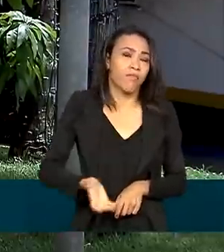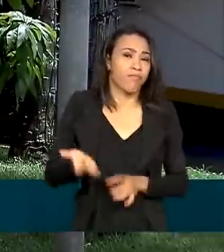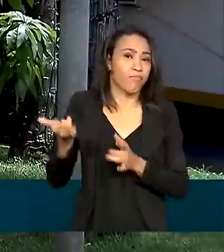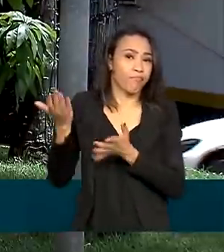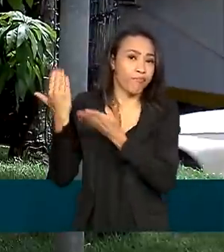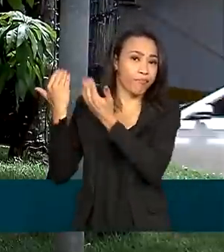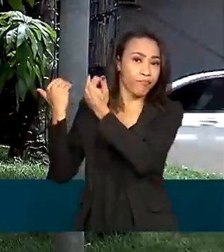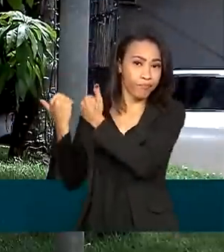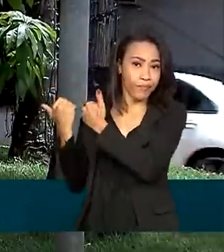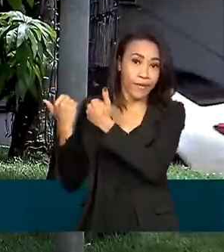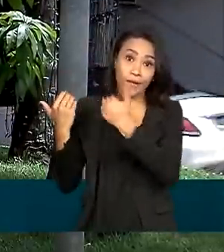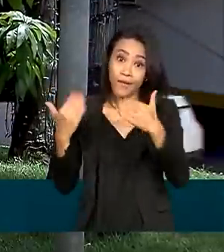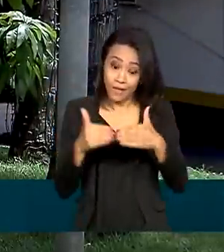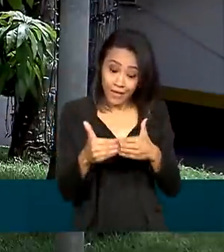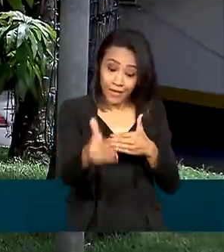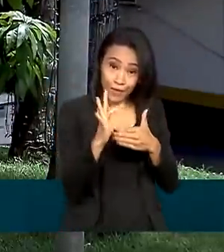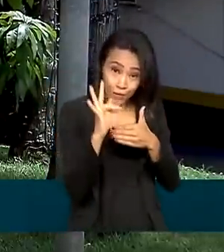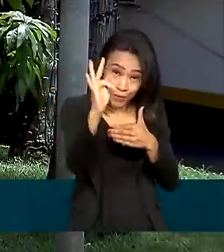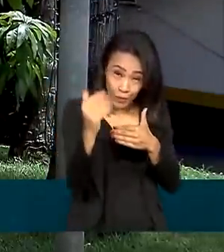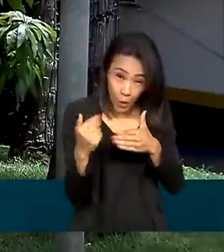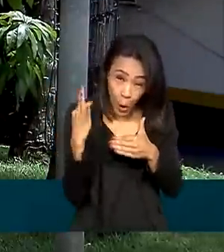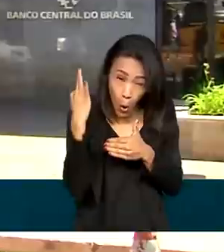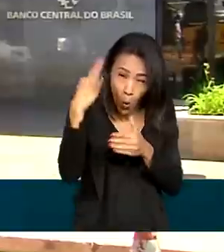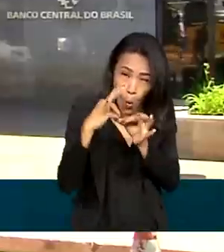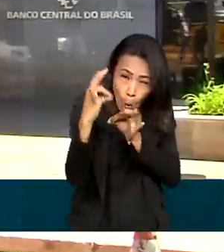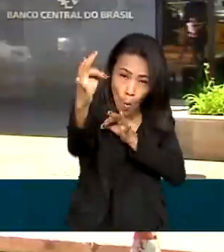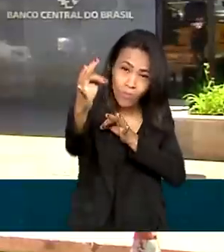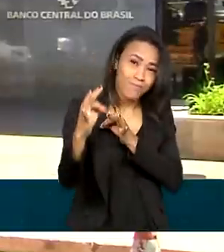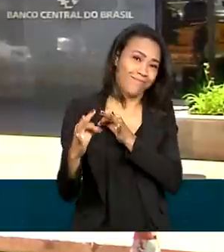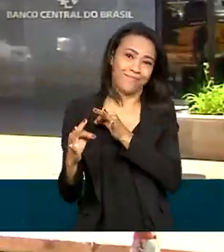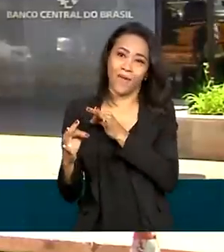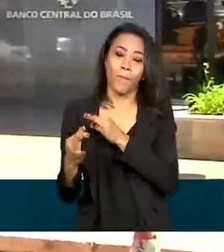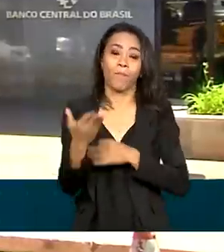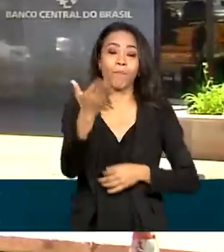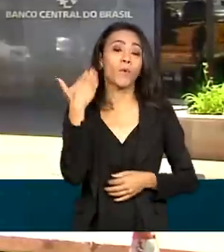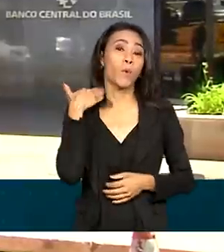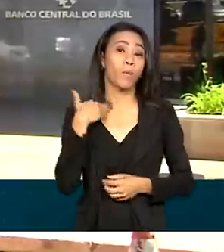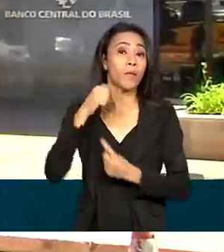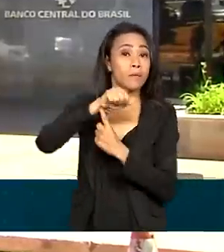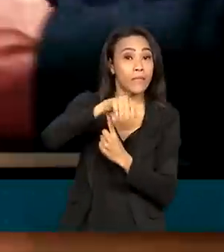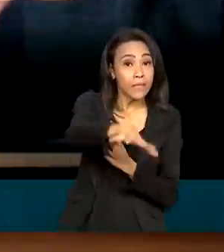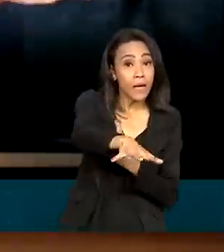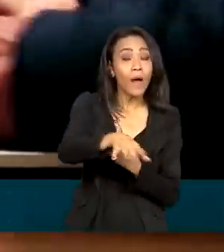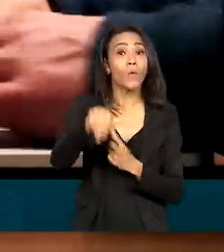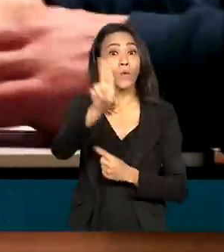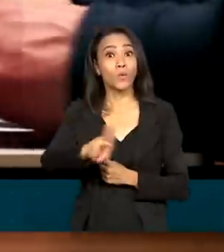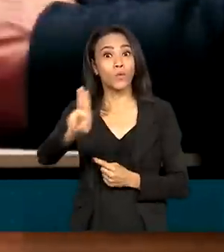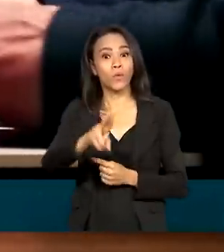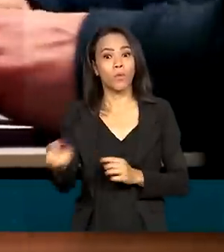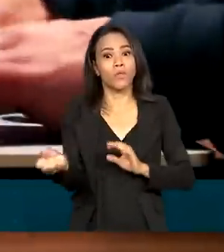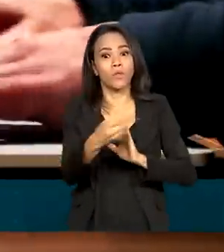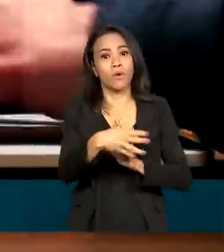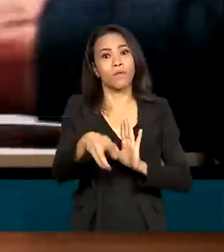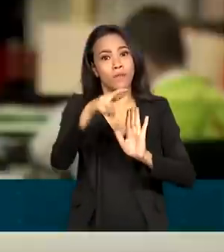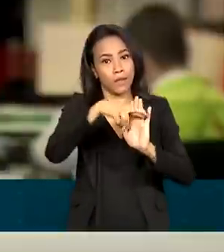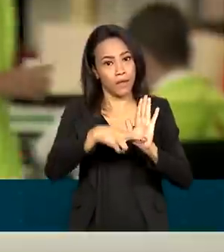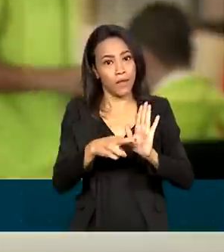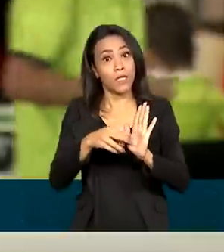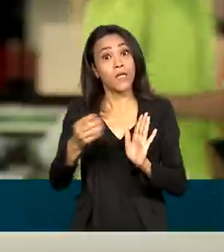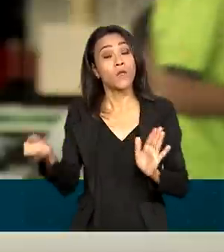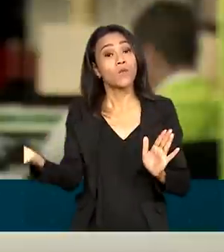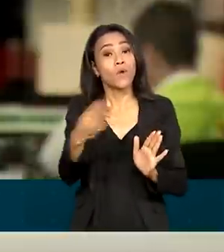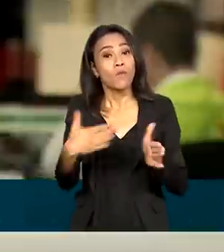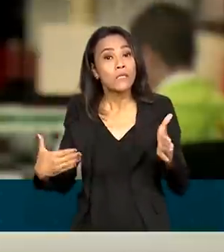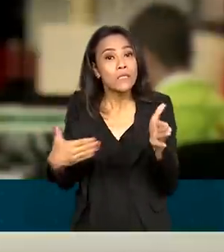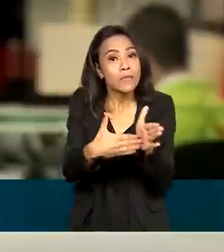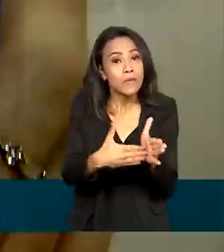esse futuro não está tão longe assim o banco central modernizou com novos limites e horários